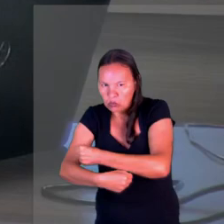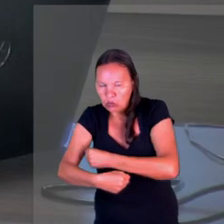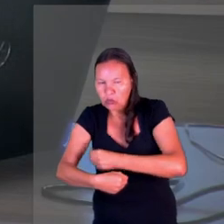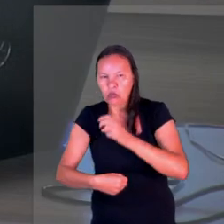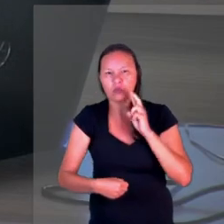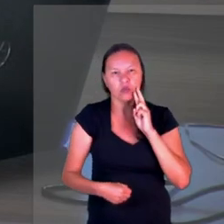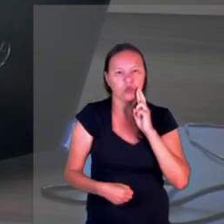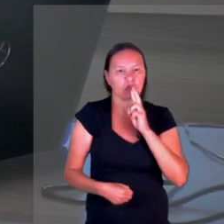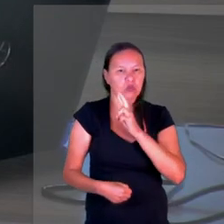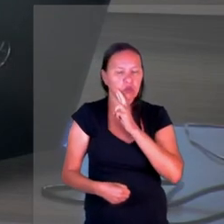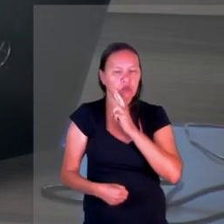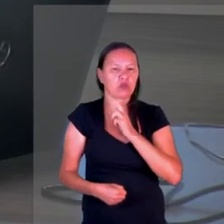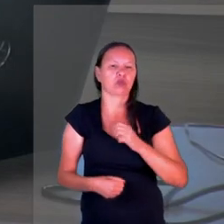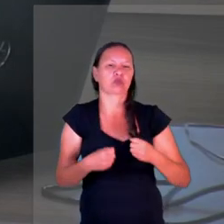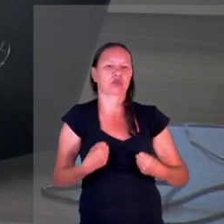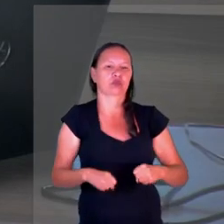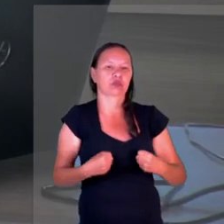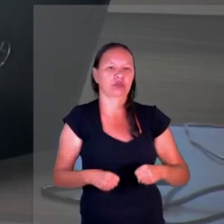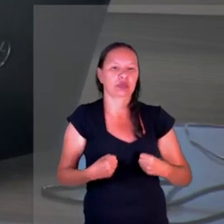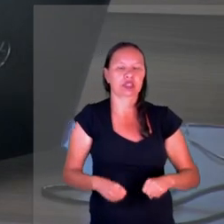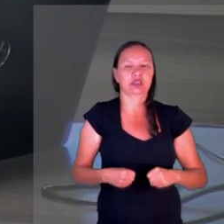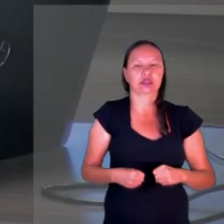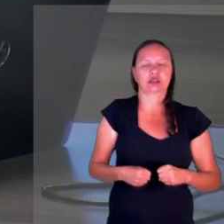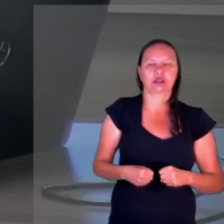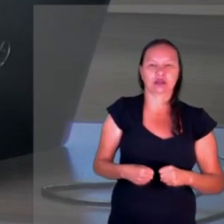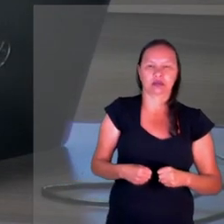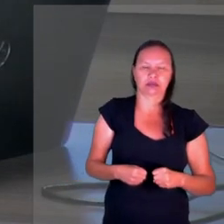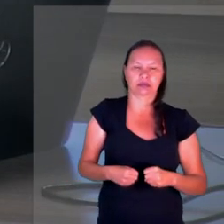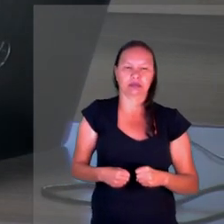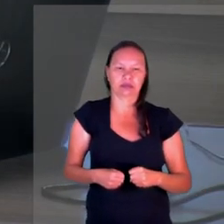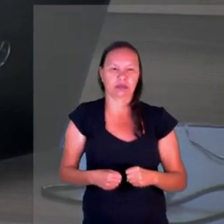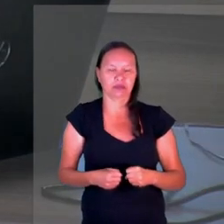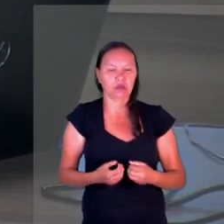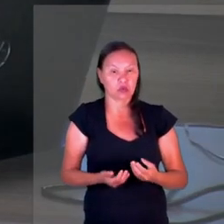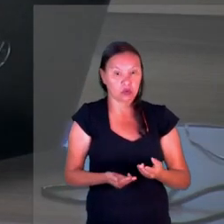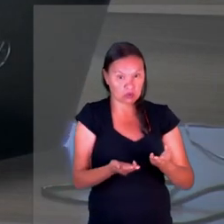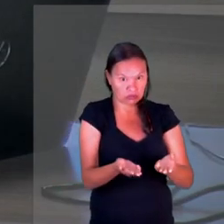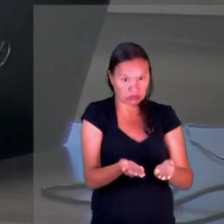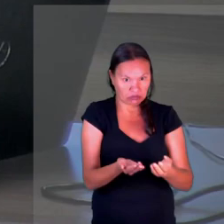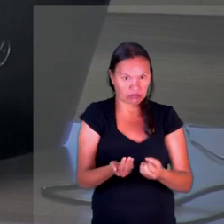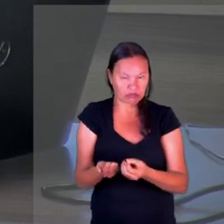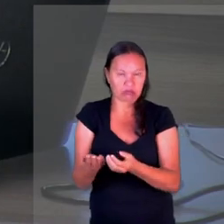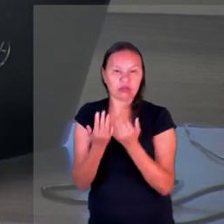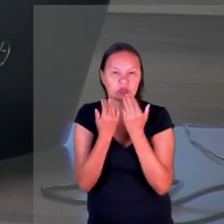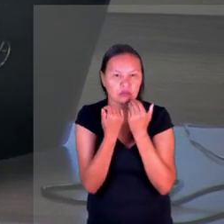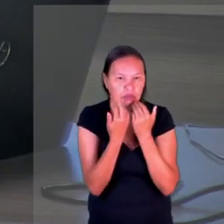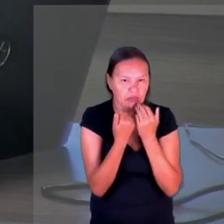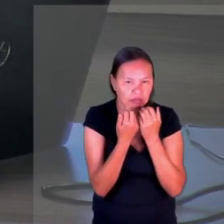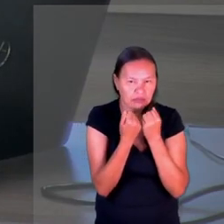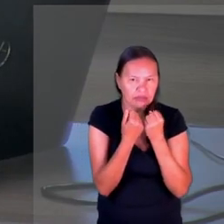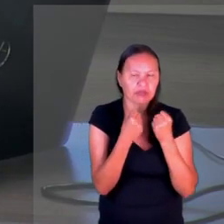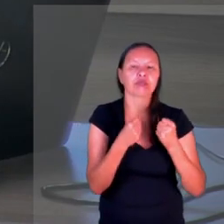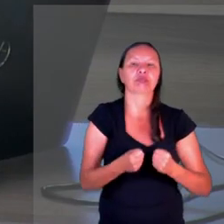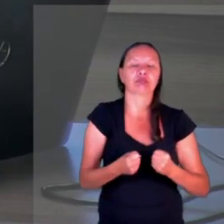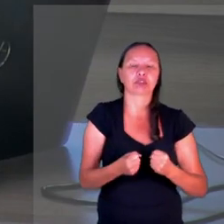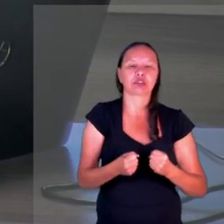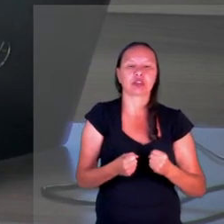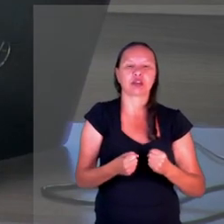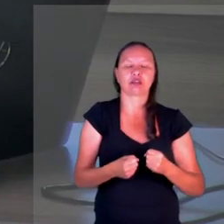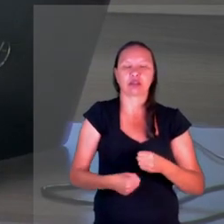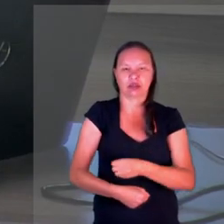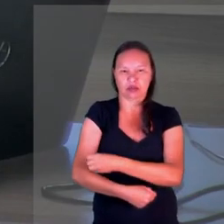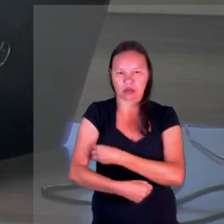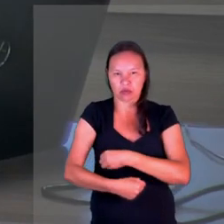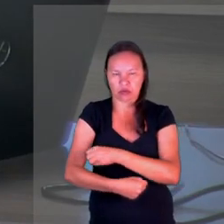elas servem né eu digo sempre assim elas não apenas entregam os alimentos Mas elas servem como lugar